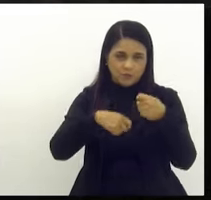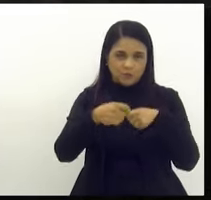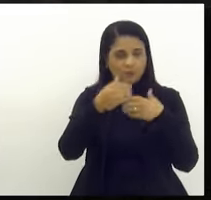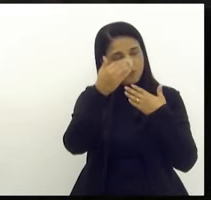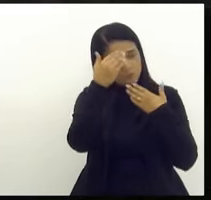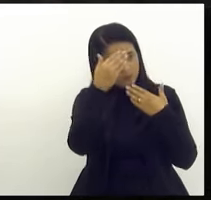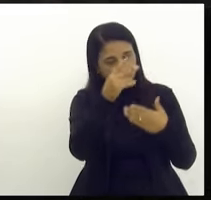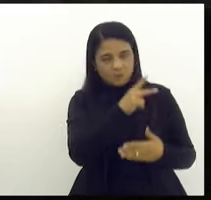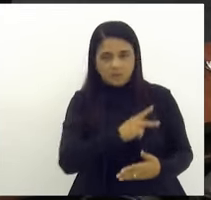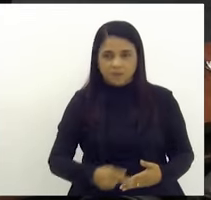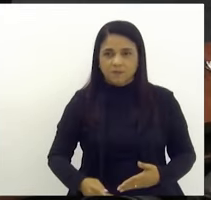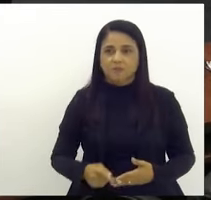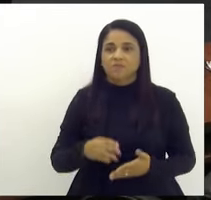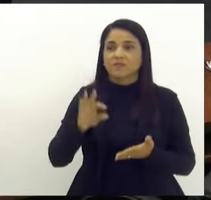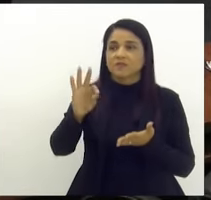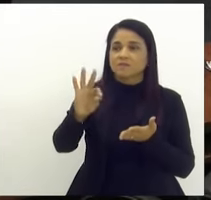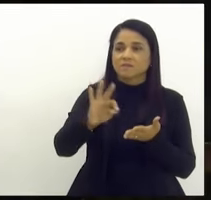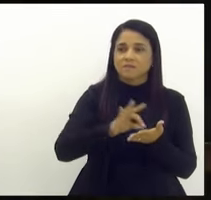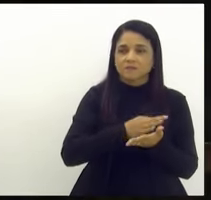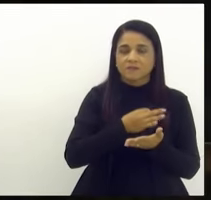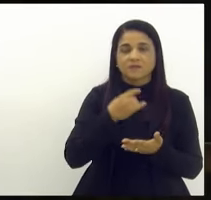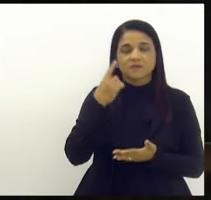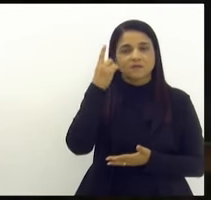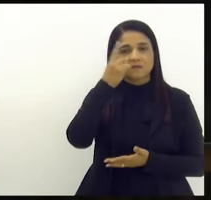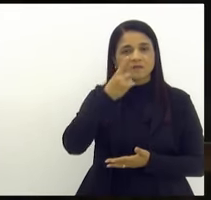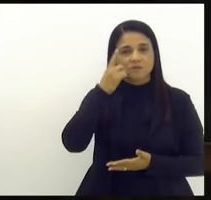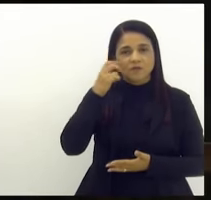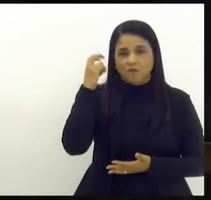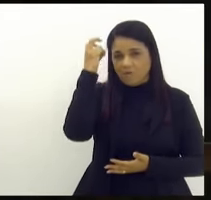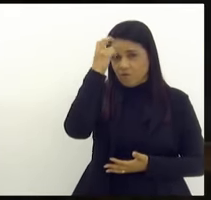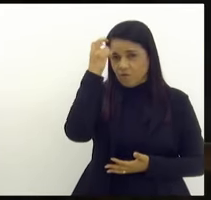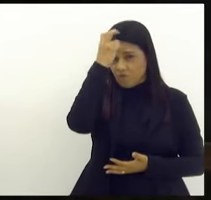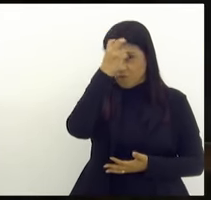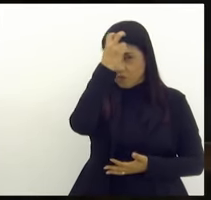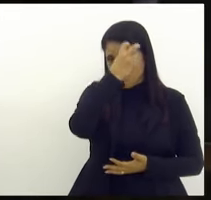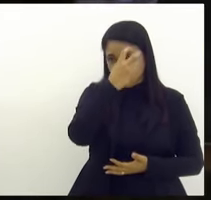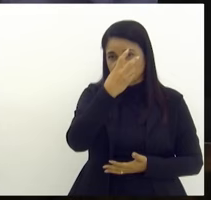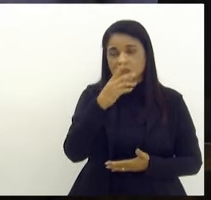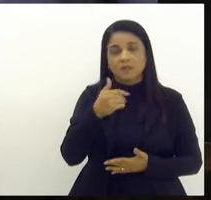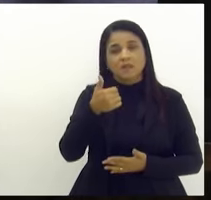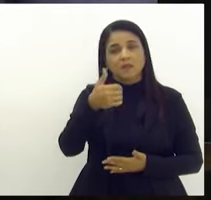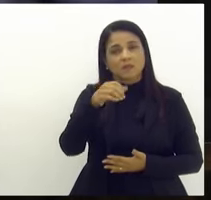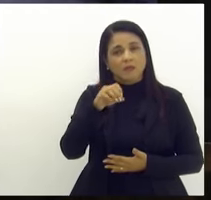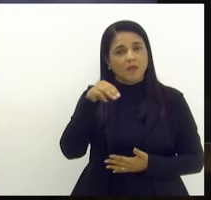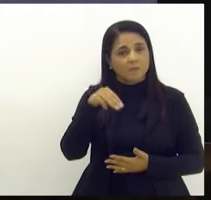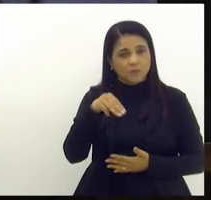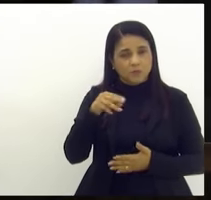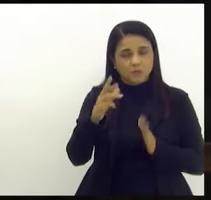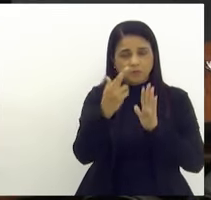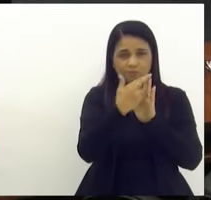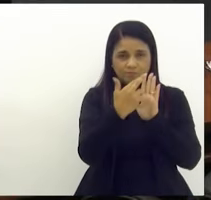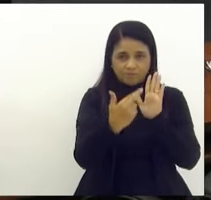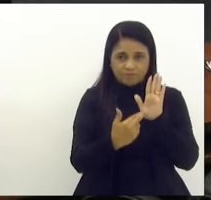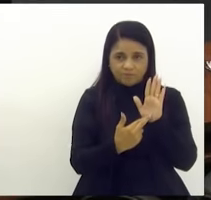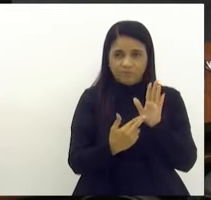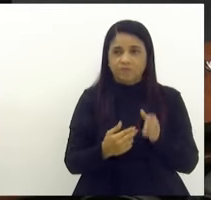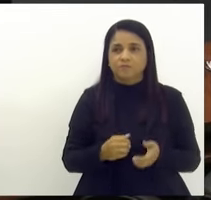senhora Presidente próximo inscrita é nobre deputada Verônica Lima vossa excelência dispõe de 10 minutos no tempo